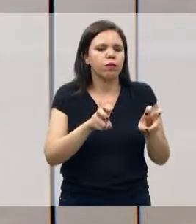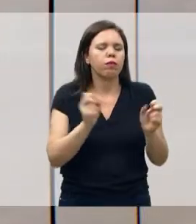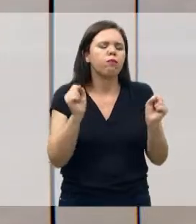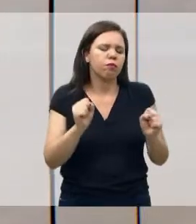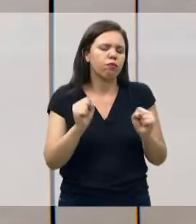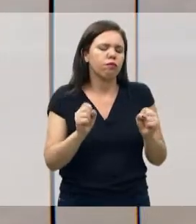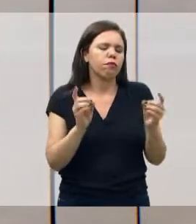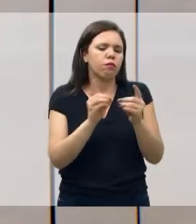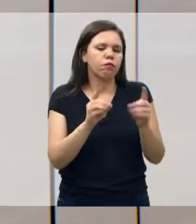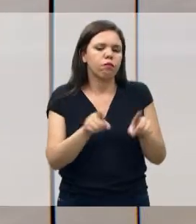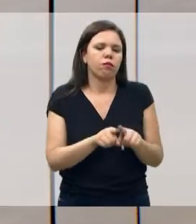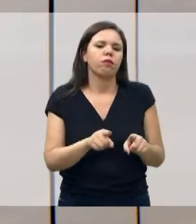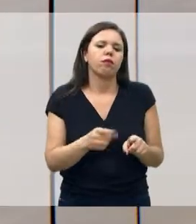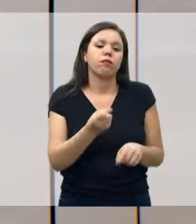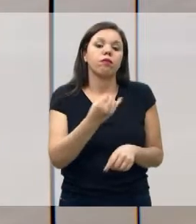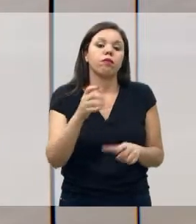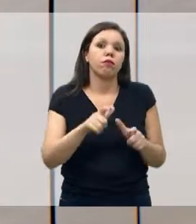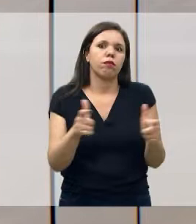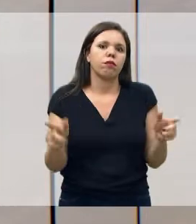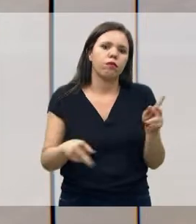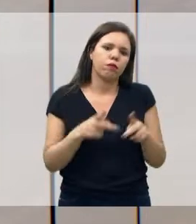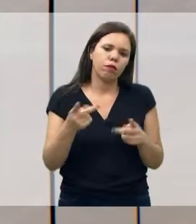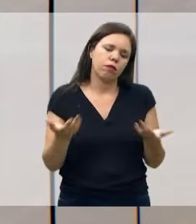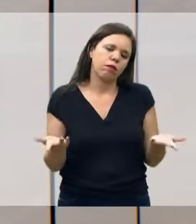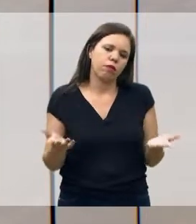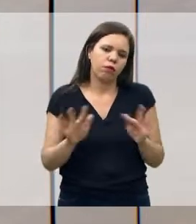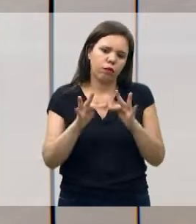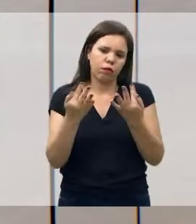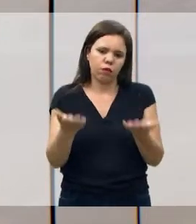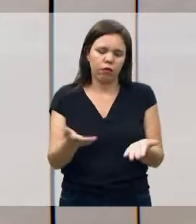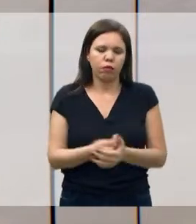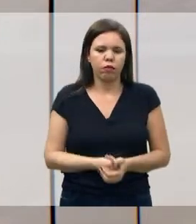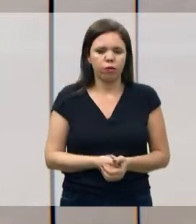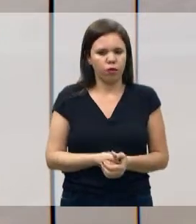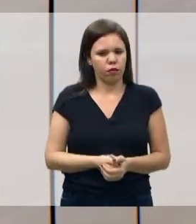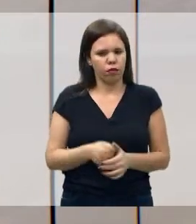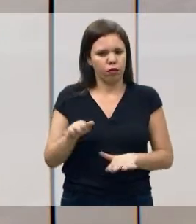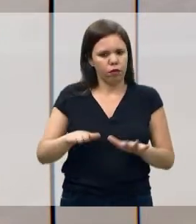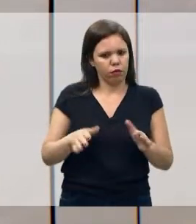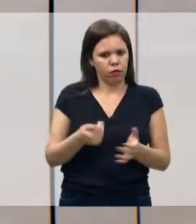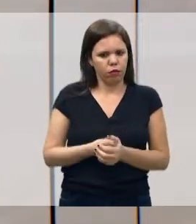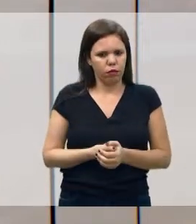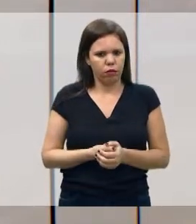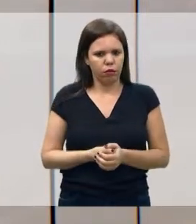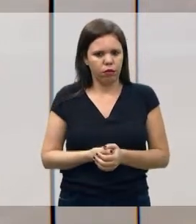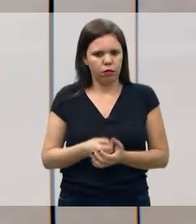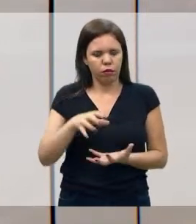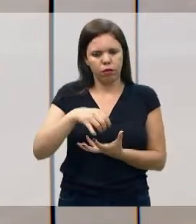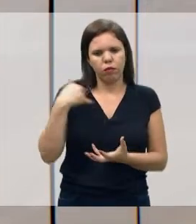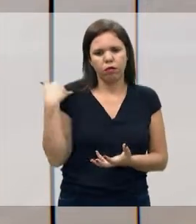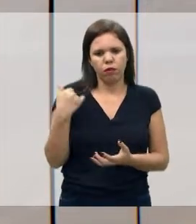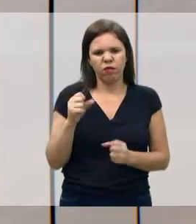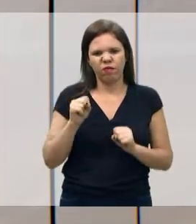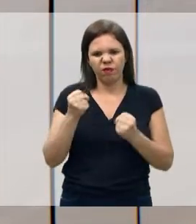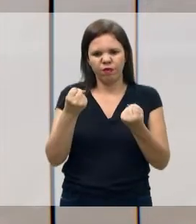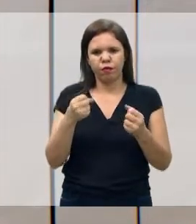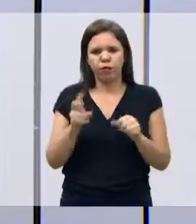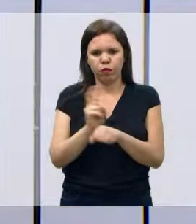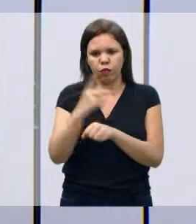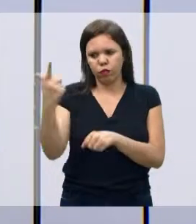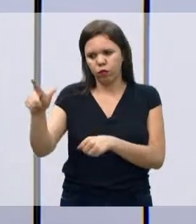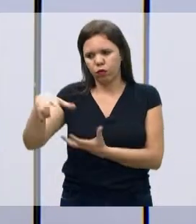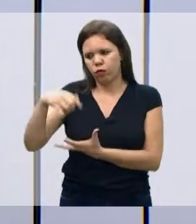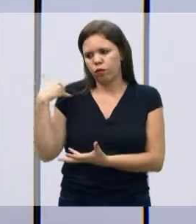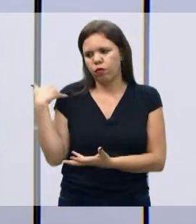poder atender esse número maior de pessoas, essa família, que às vezes, como se diz, o idoso mais forte é que acaba cuidando